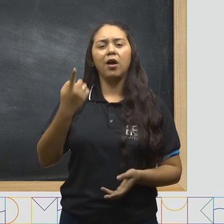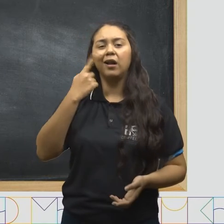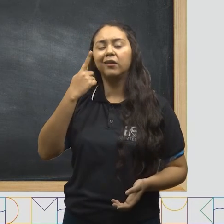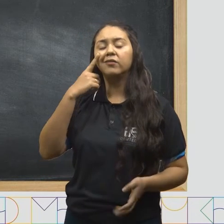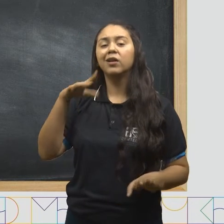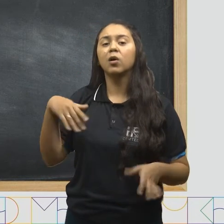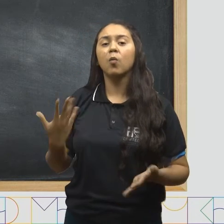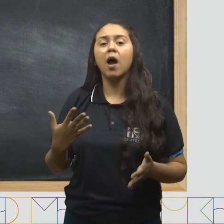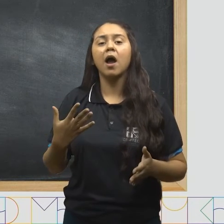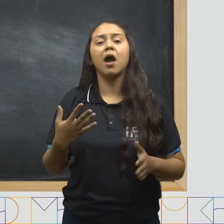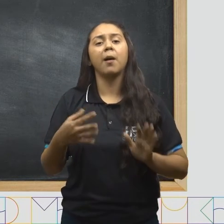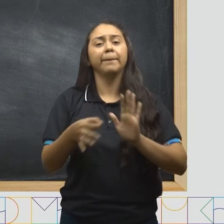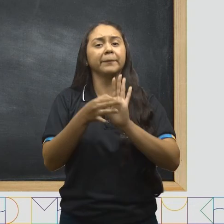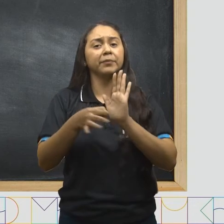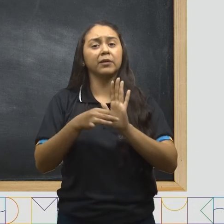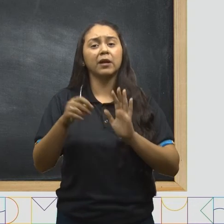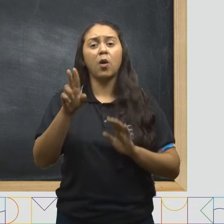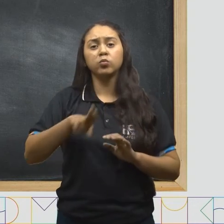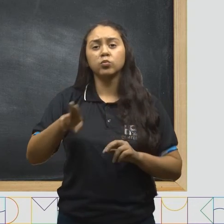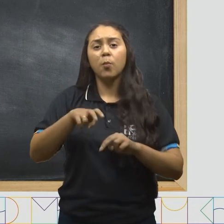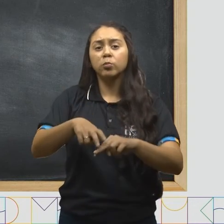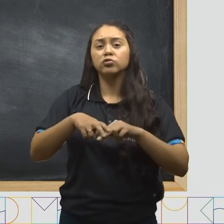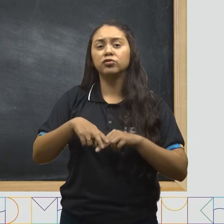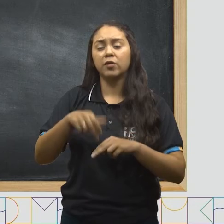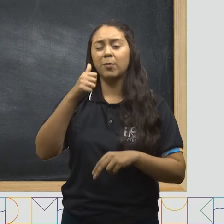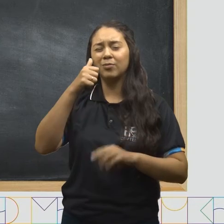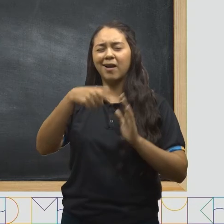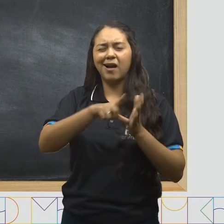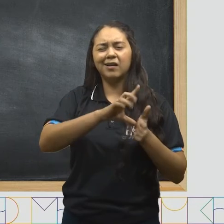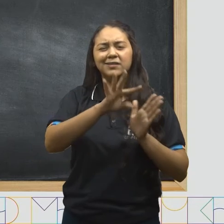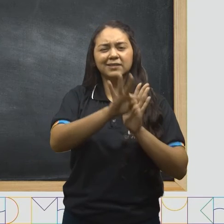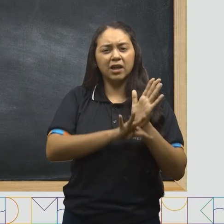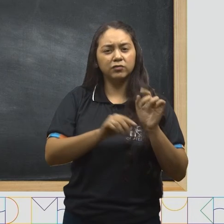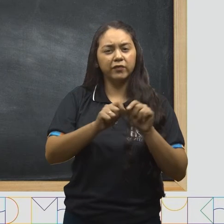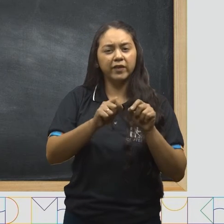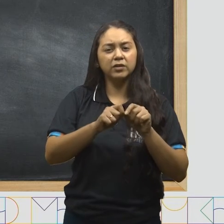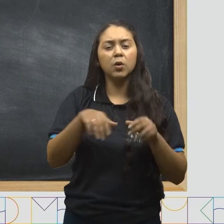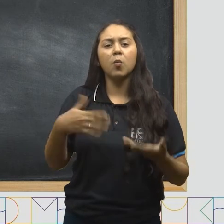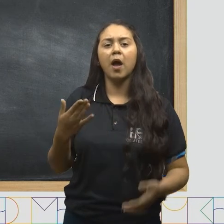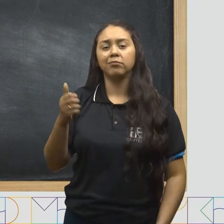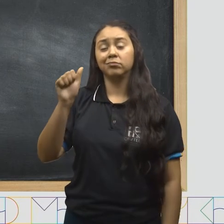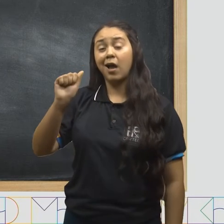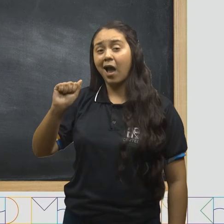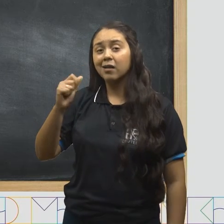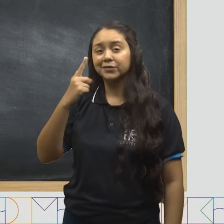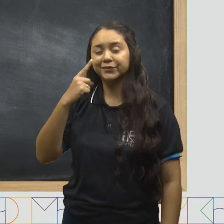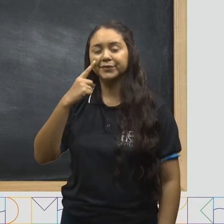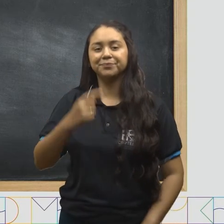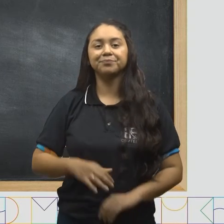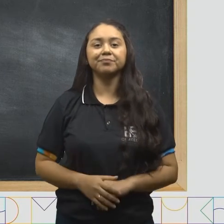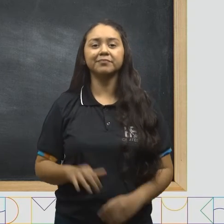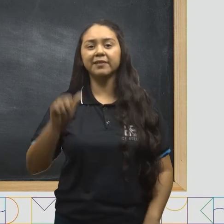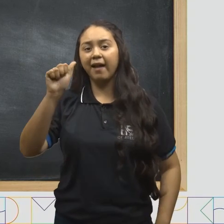quais argumentos a autora do texto que lemos em aula defendeu. Letra A.